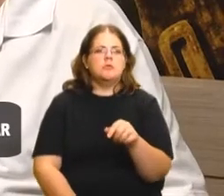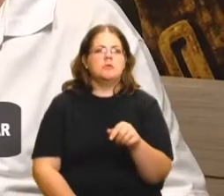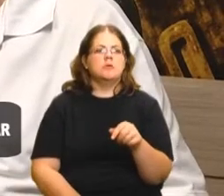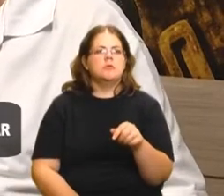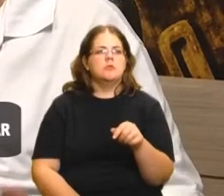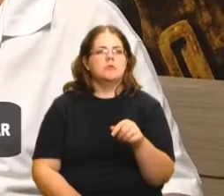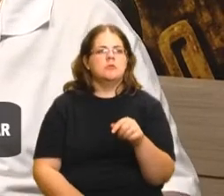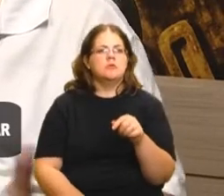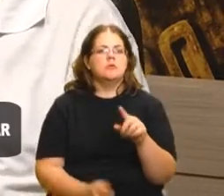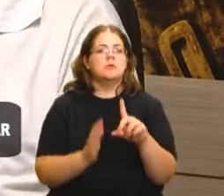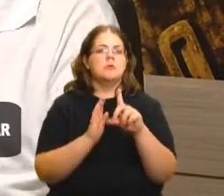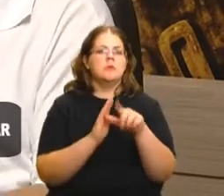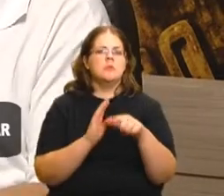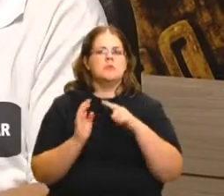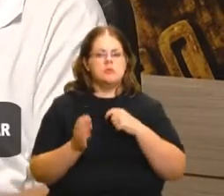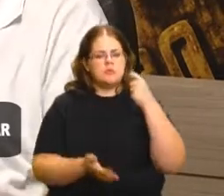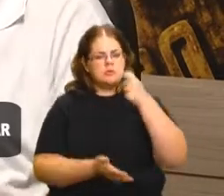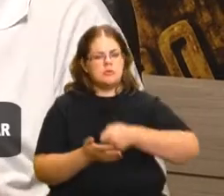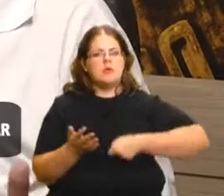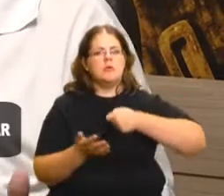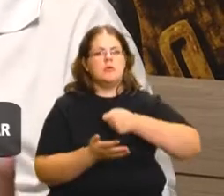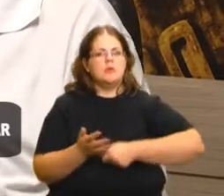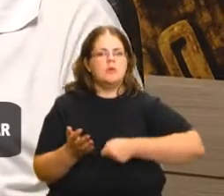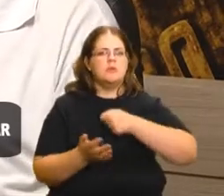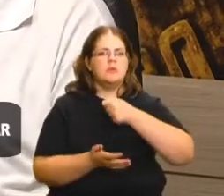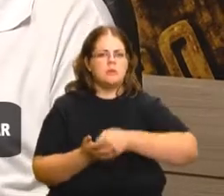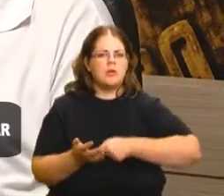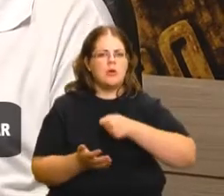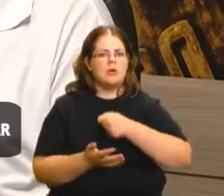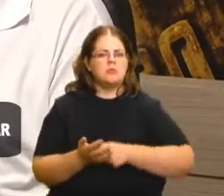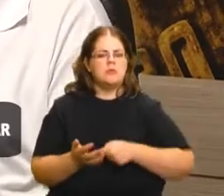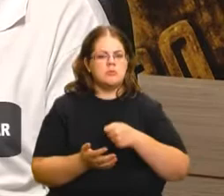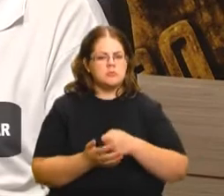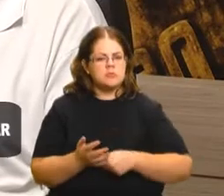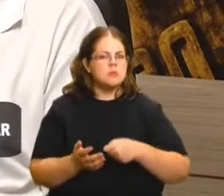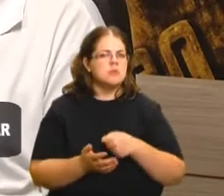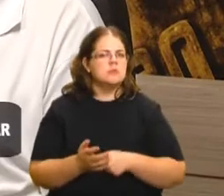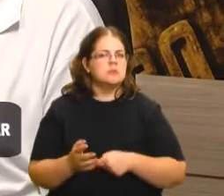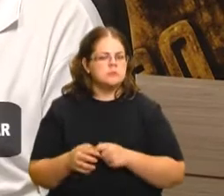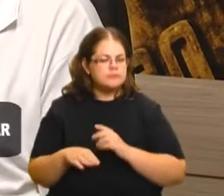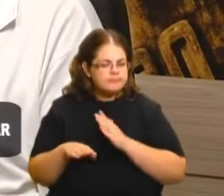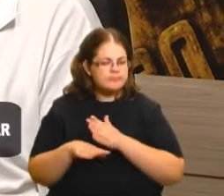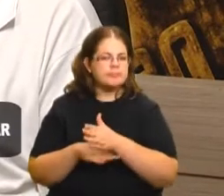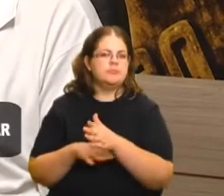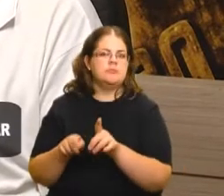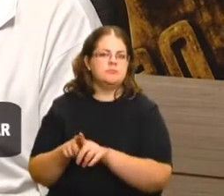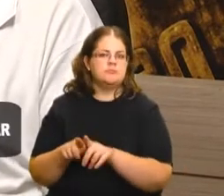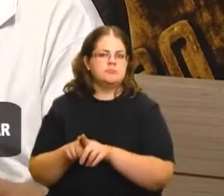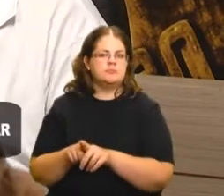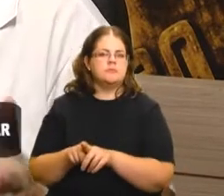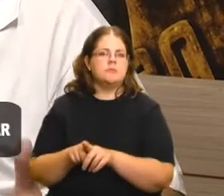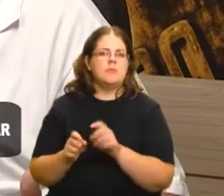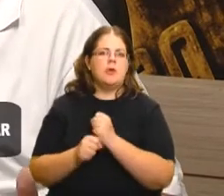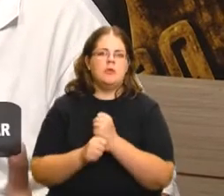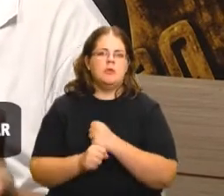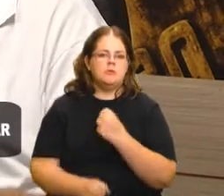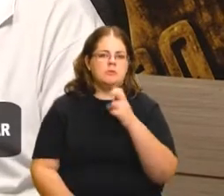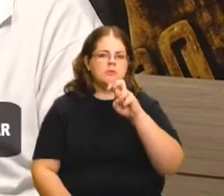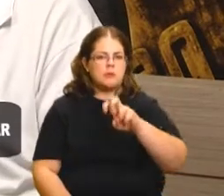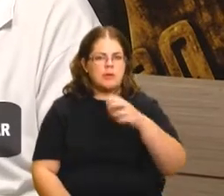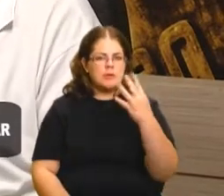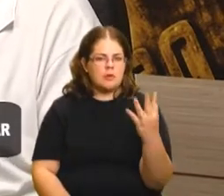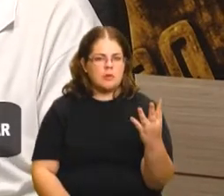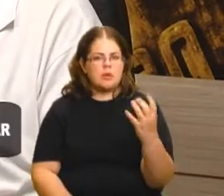né? Mas há depois uma série sucessiva de tentativas de golpe muito claramente conservadoras. Isso vai se dar em